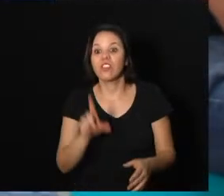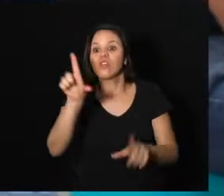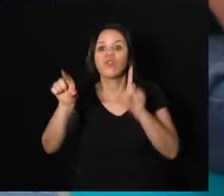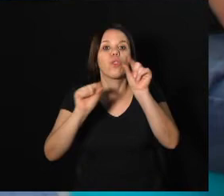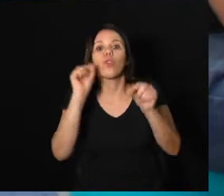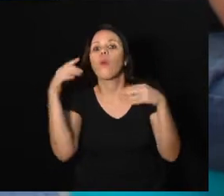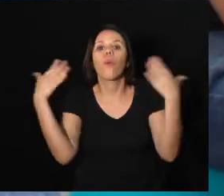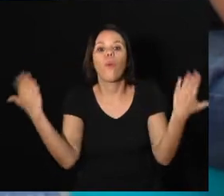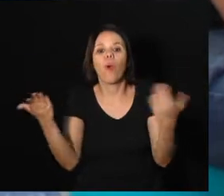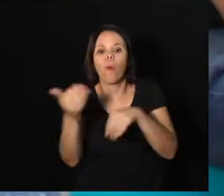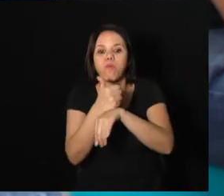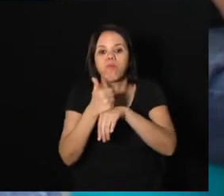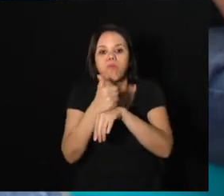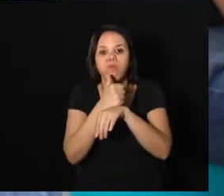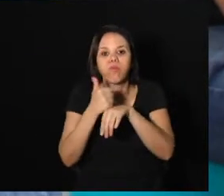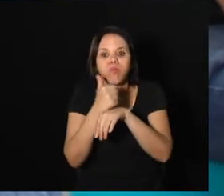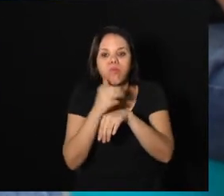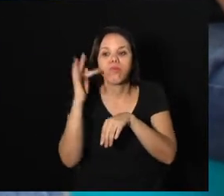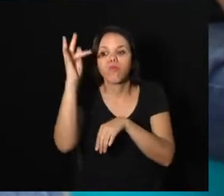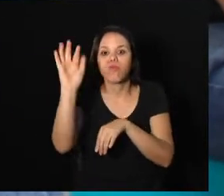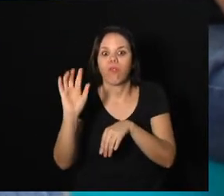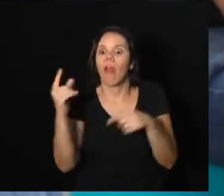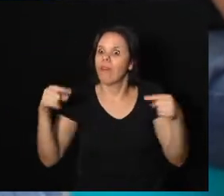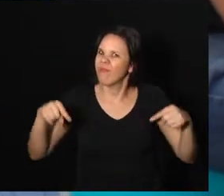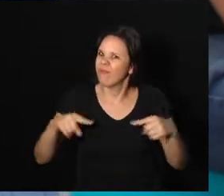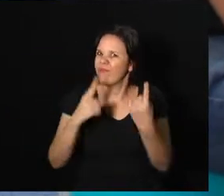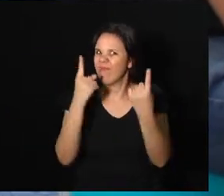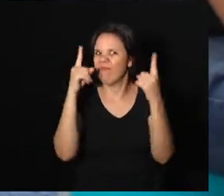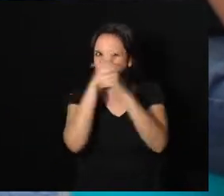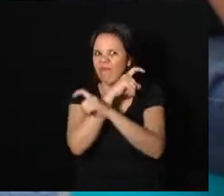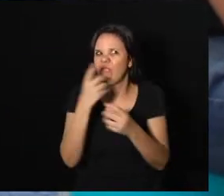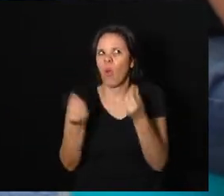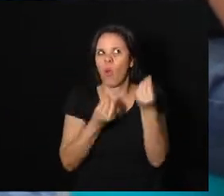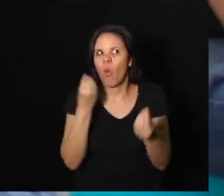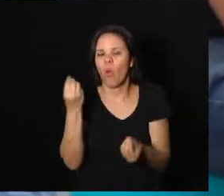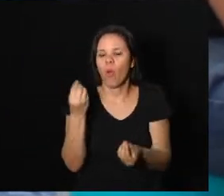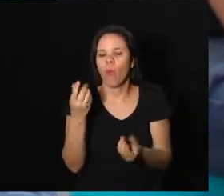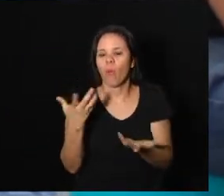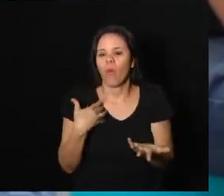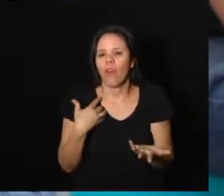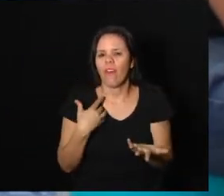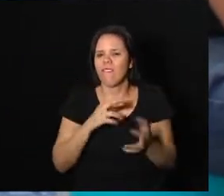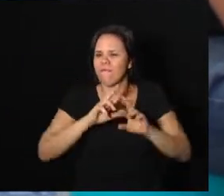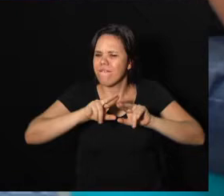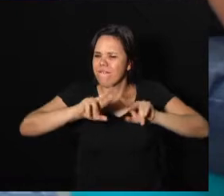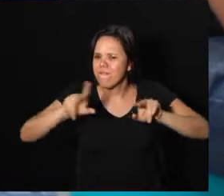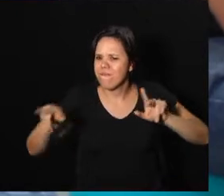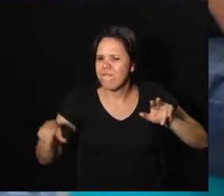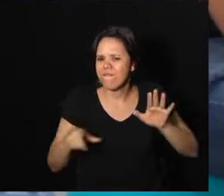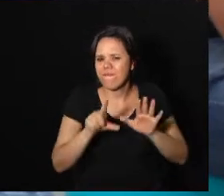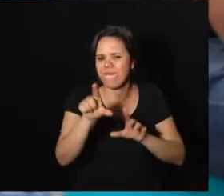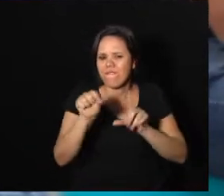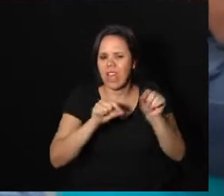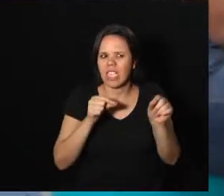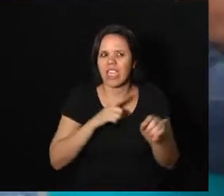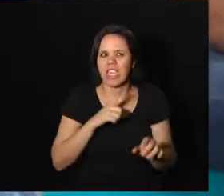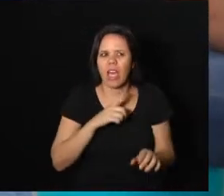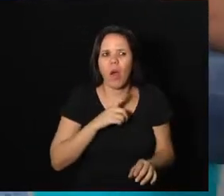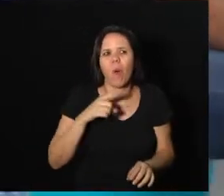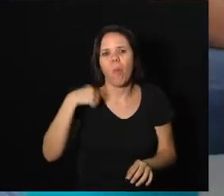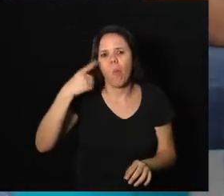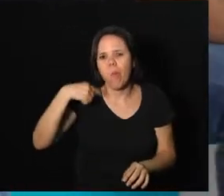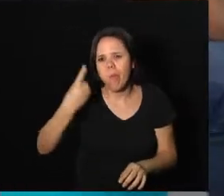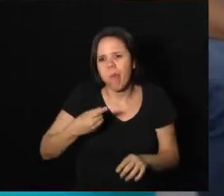Escolher qual profissão seguir é um desafio daqueles. Afinal, são muitas as opções: direito,